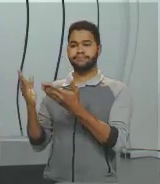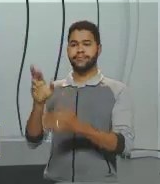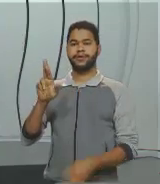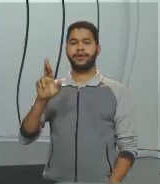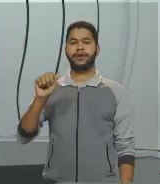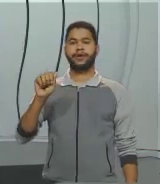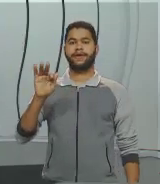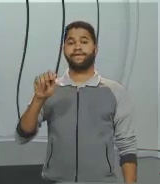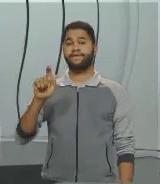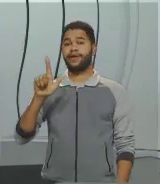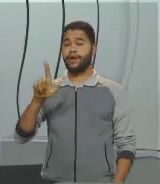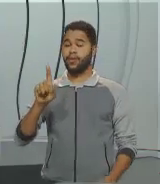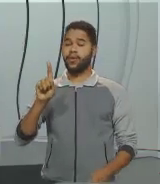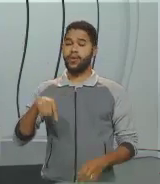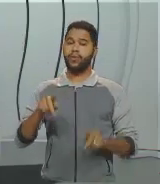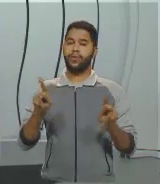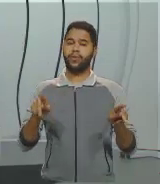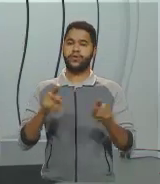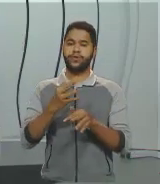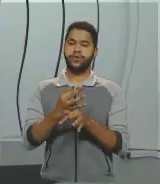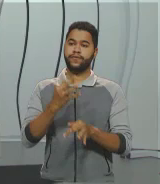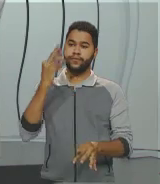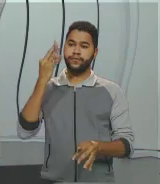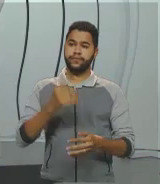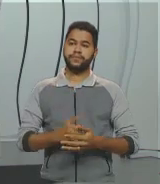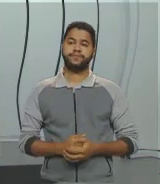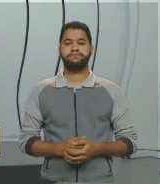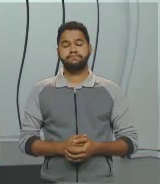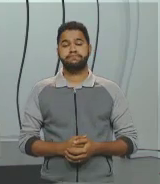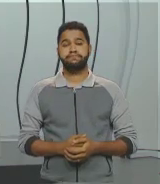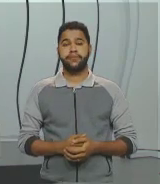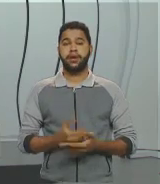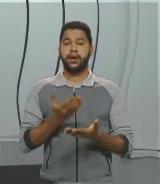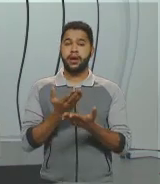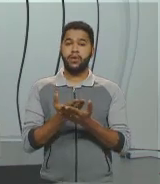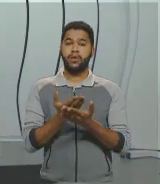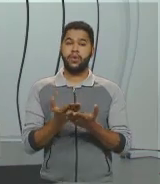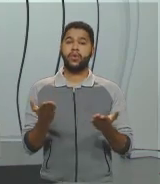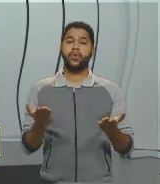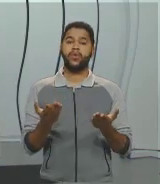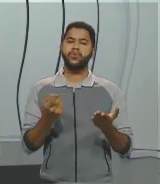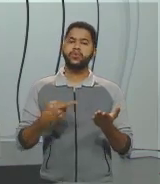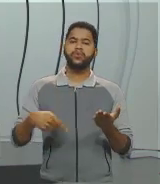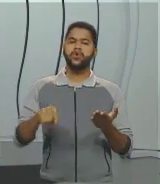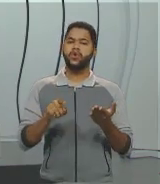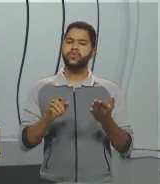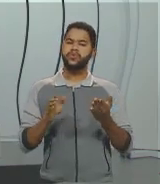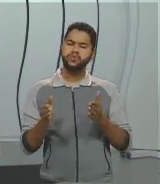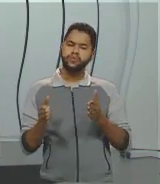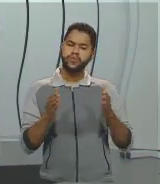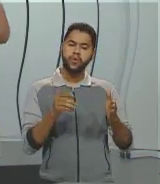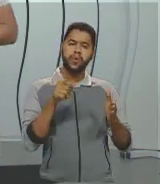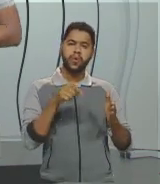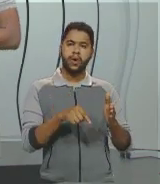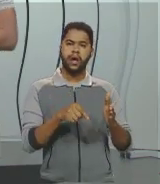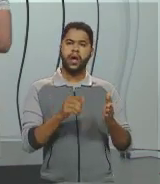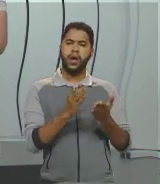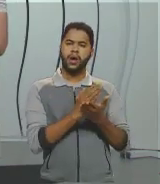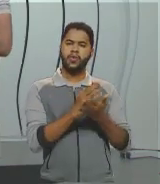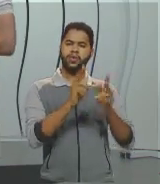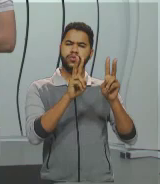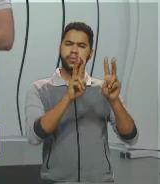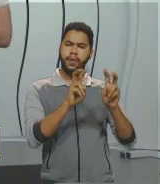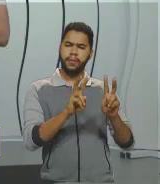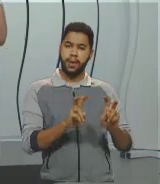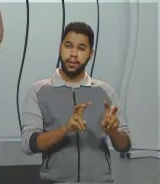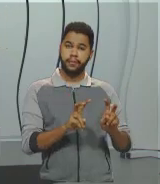eu sou seu professor de Física. Bom, na aula de hoje, nós vamos retomar alguns assuntos. E são